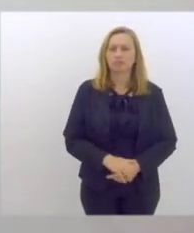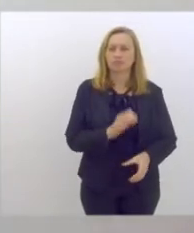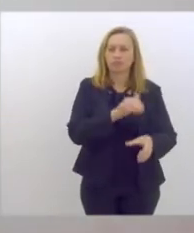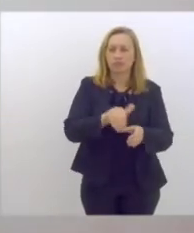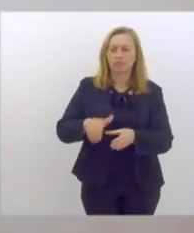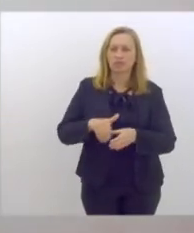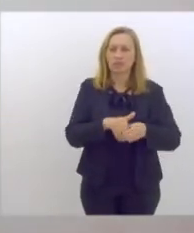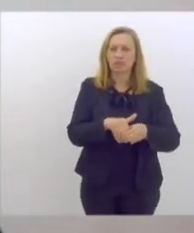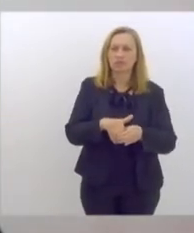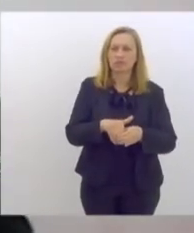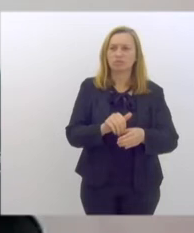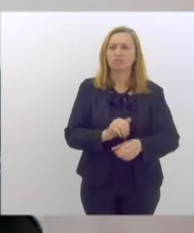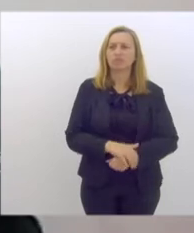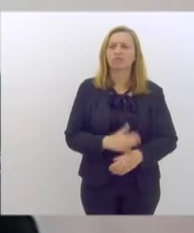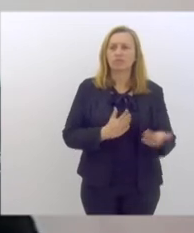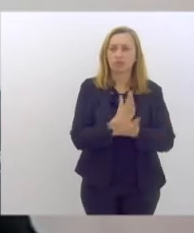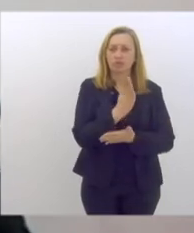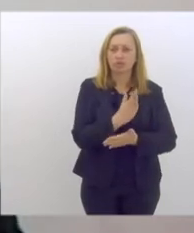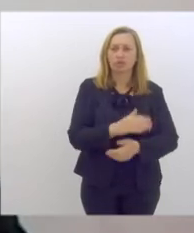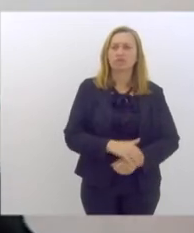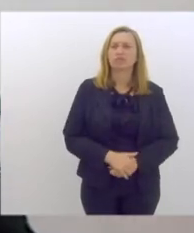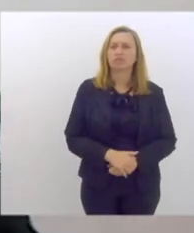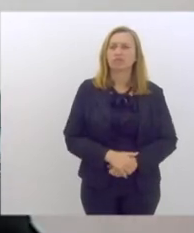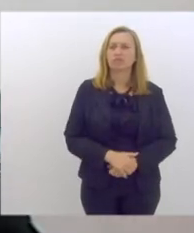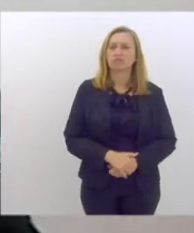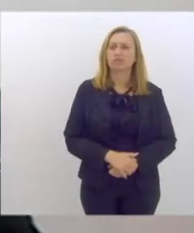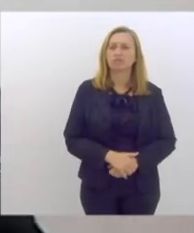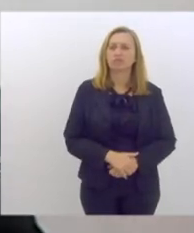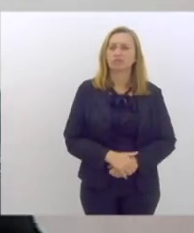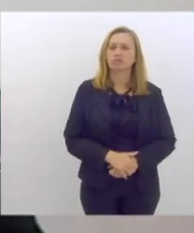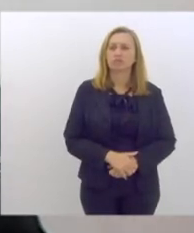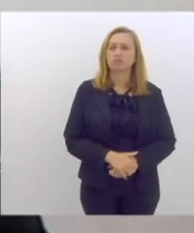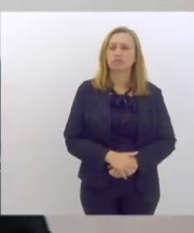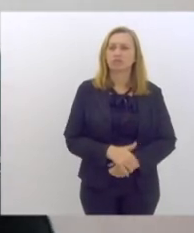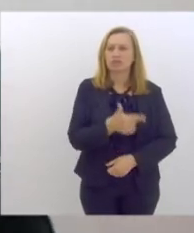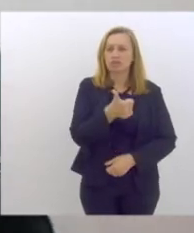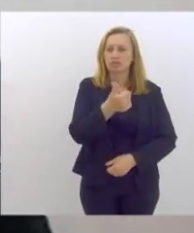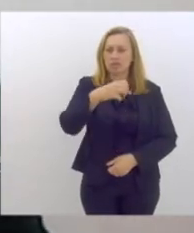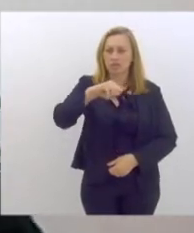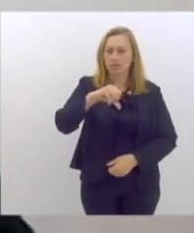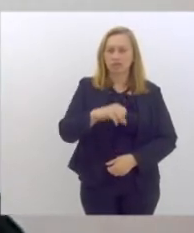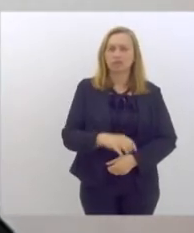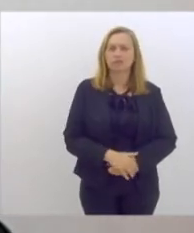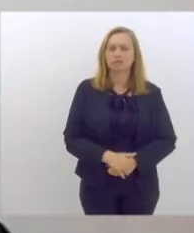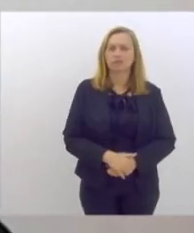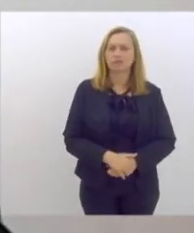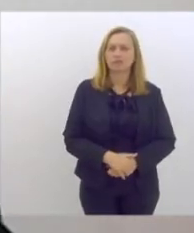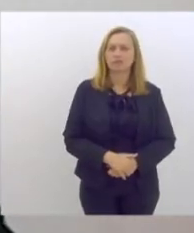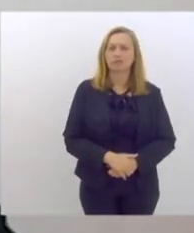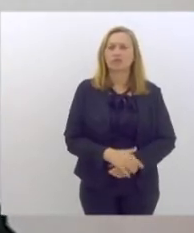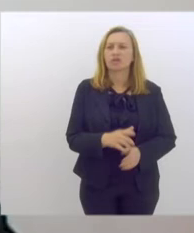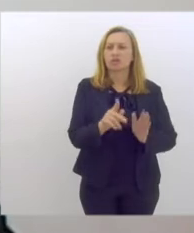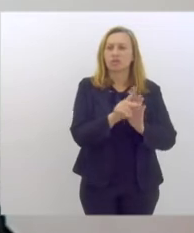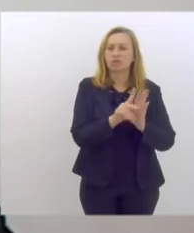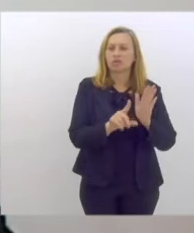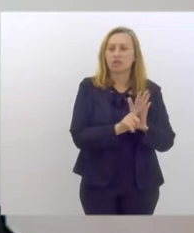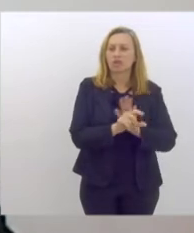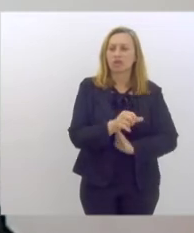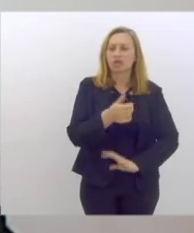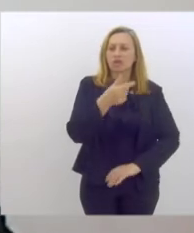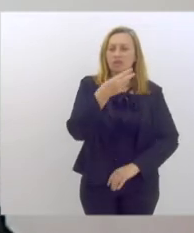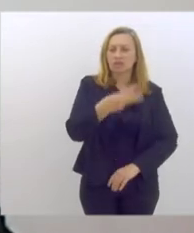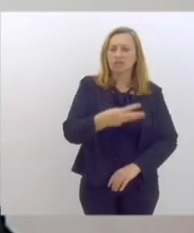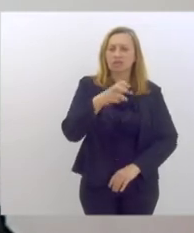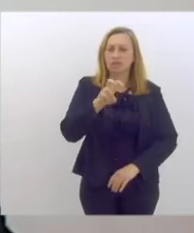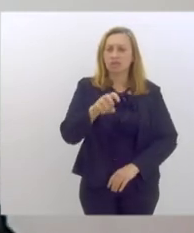e em votação aprovado em Oi 19 projeto de lei nº